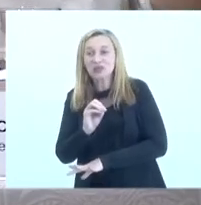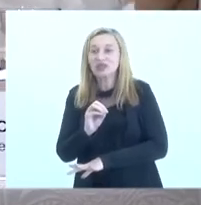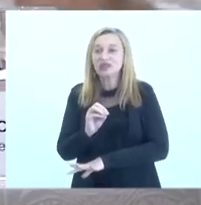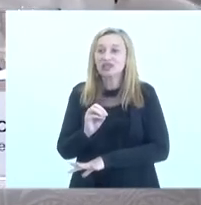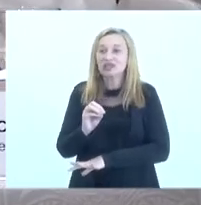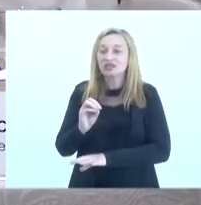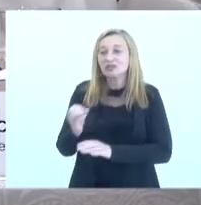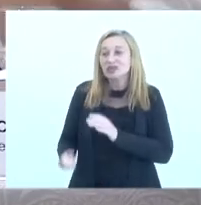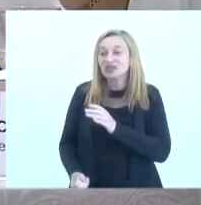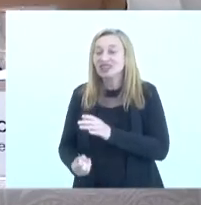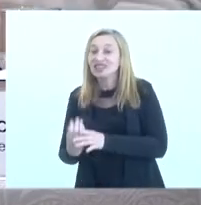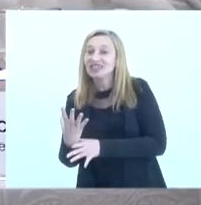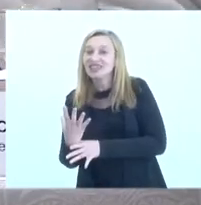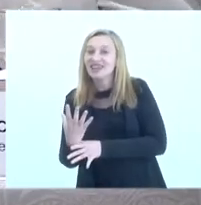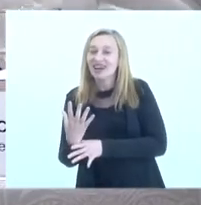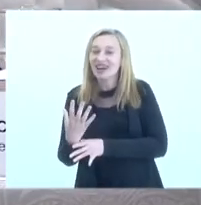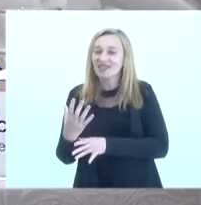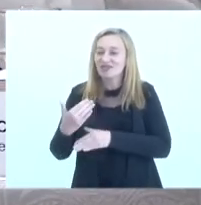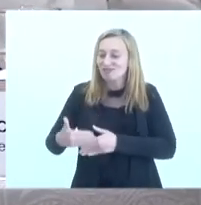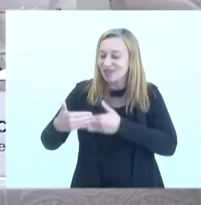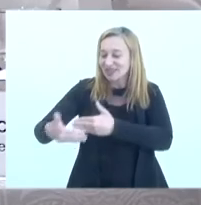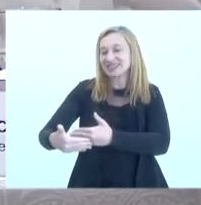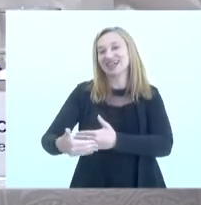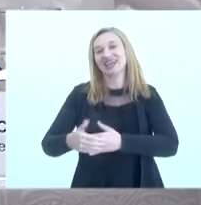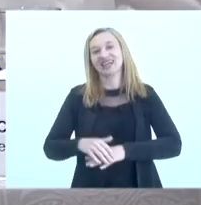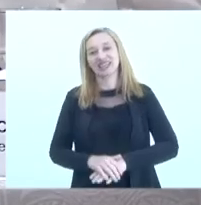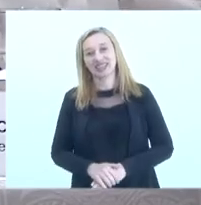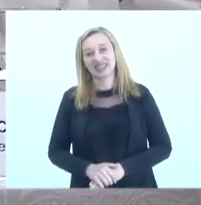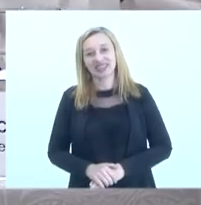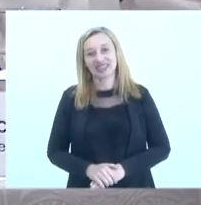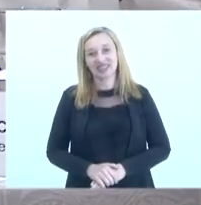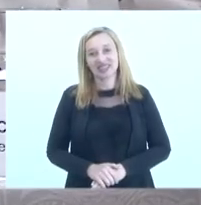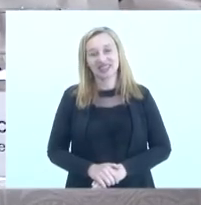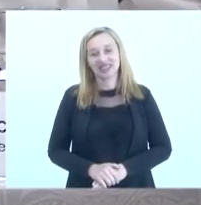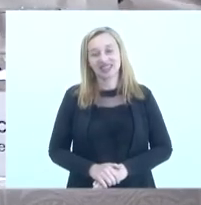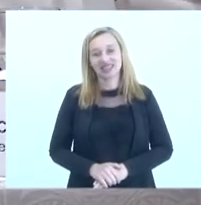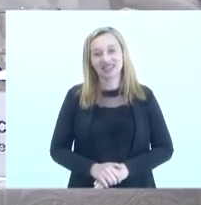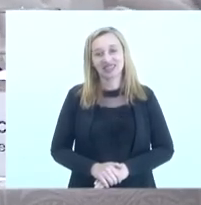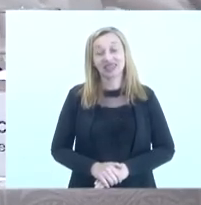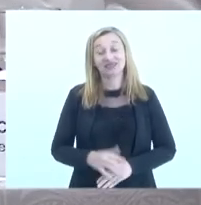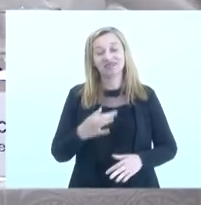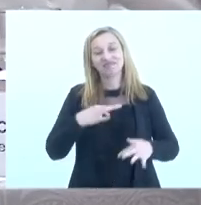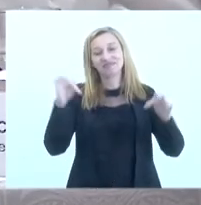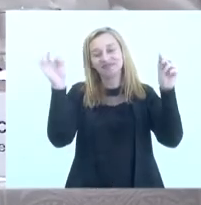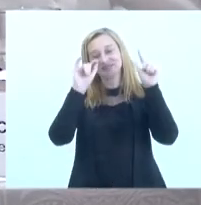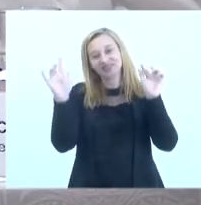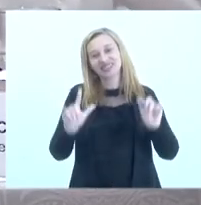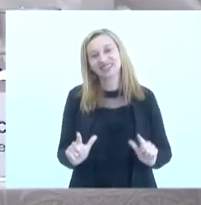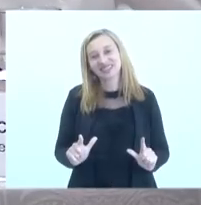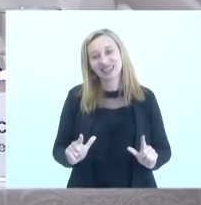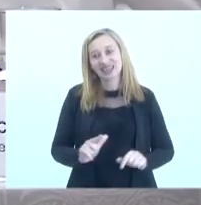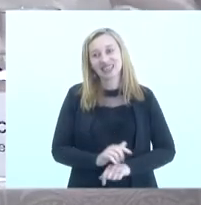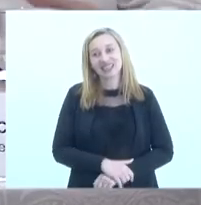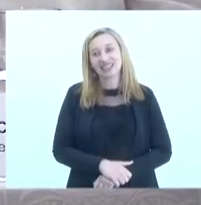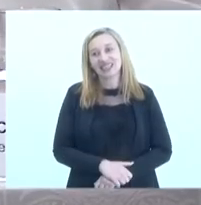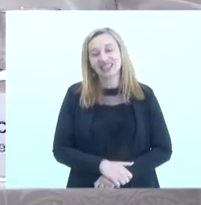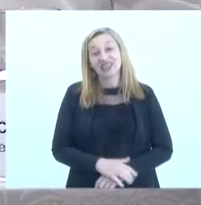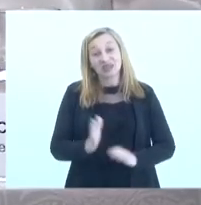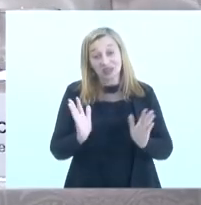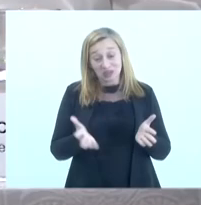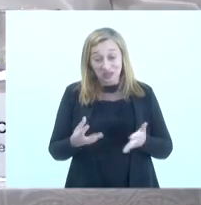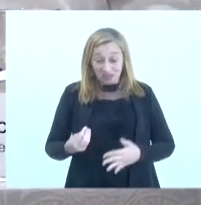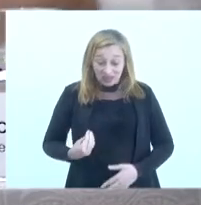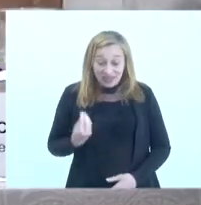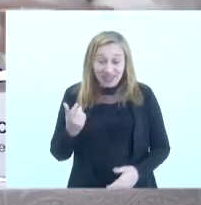vamos construir, vamos avançar. Eu tenho a felicidade de estar hoje